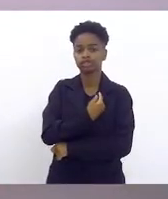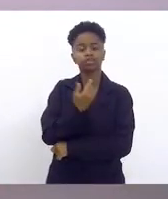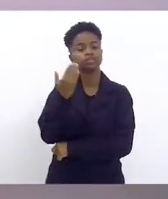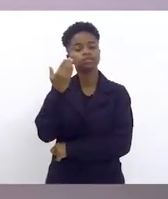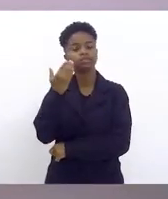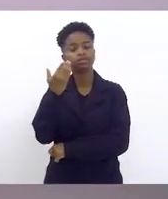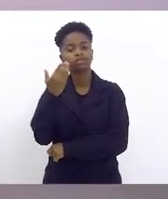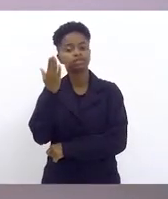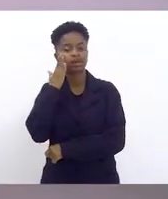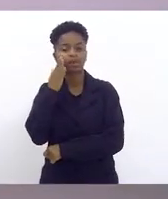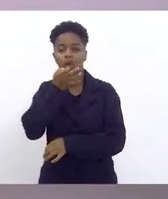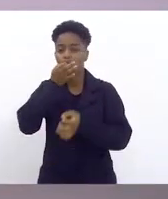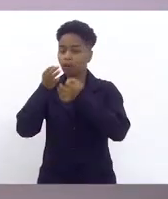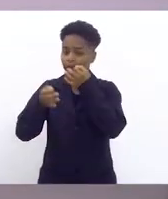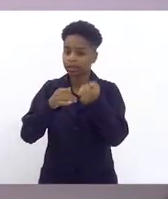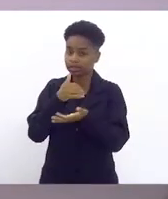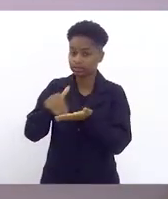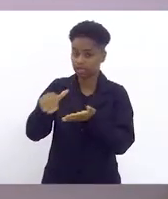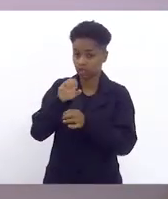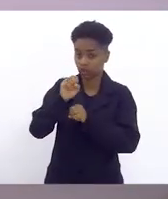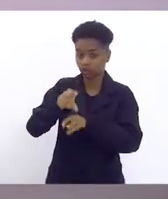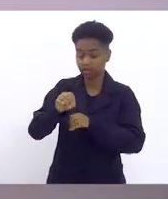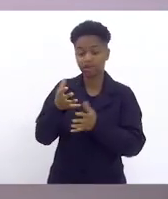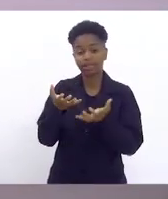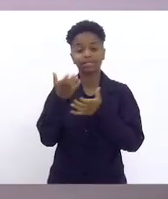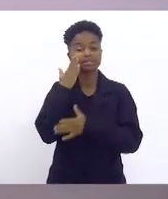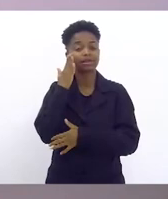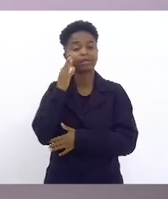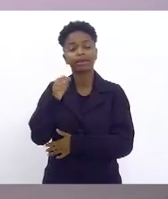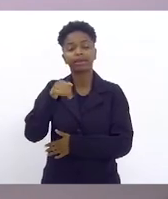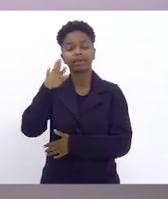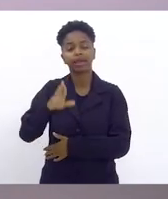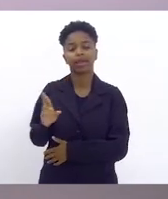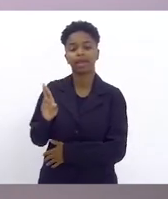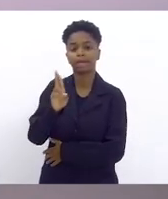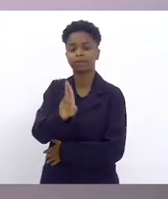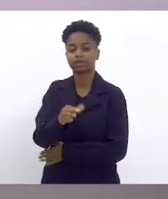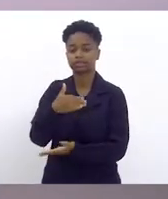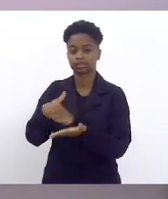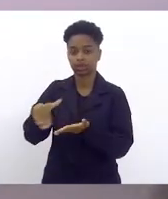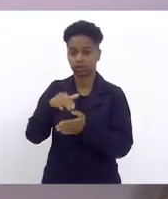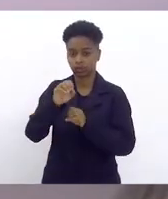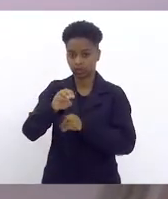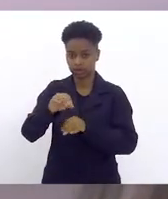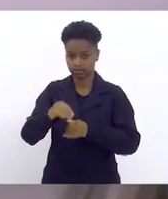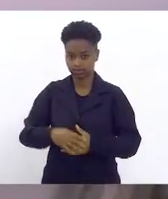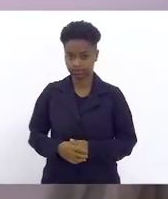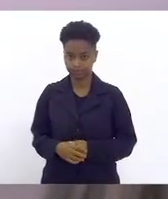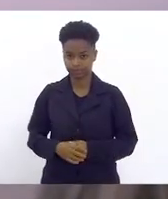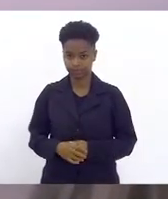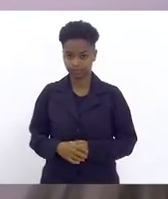a secretaria de educação e já querendo saber quem fala pela secretaria de educação